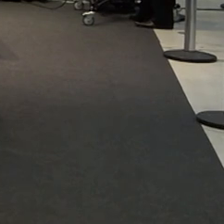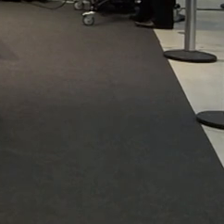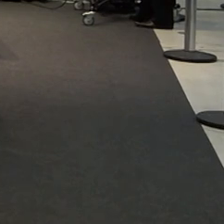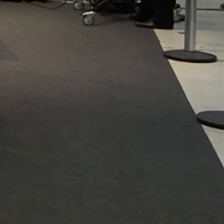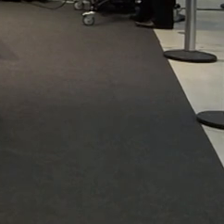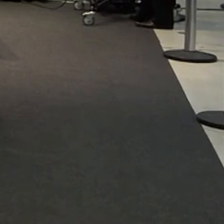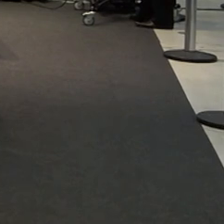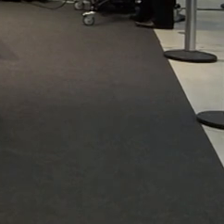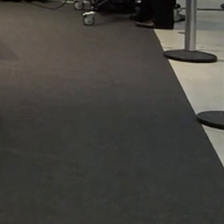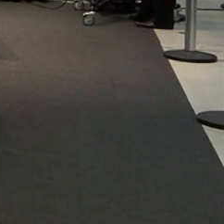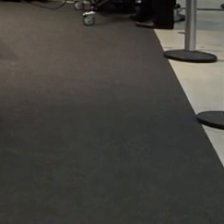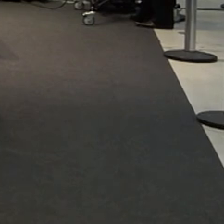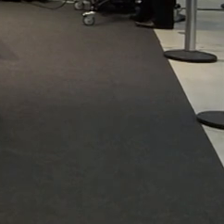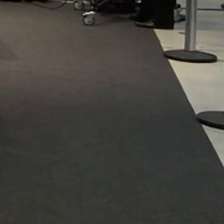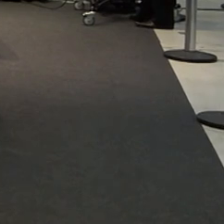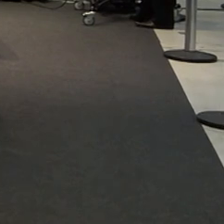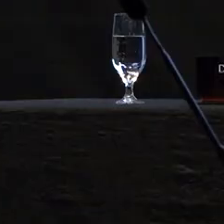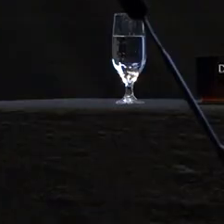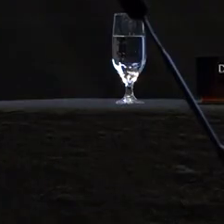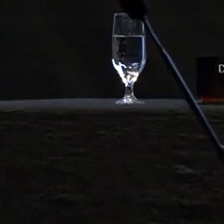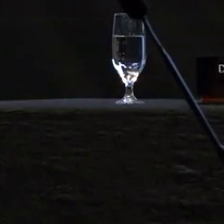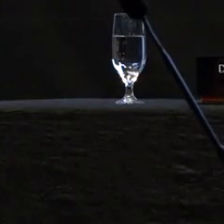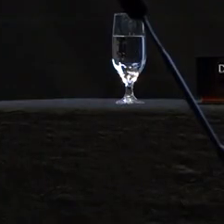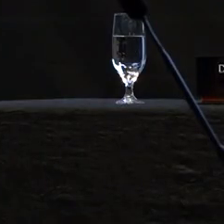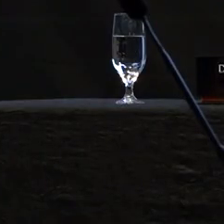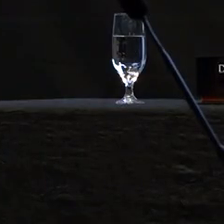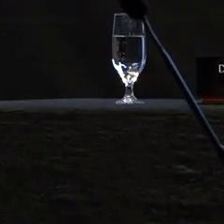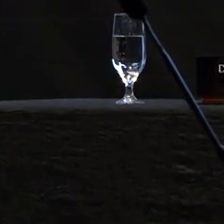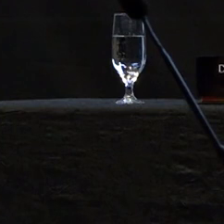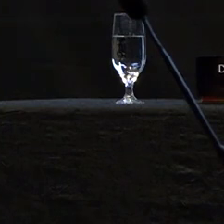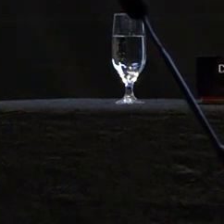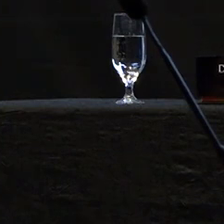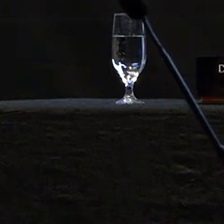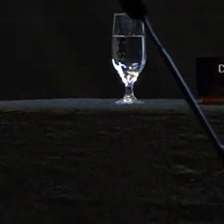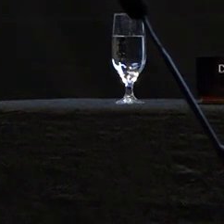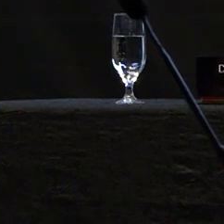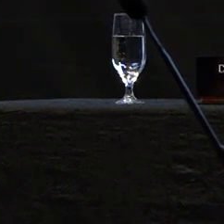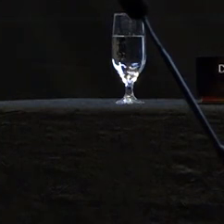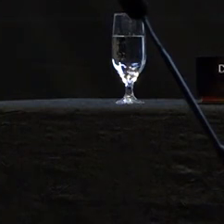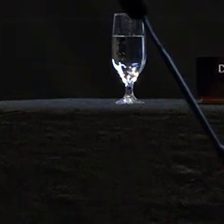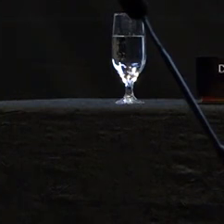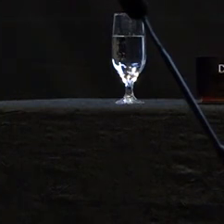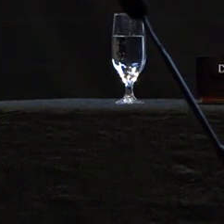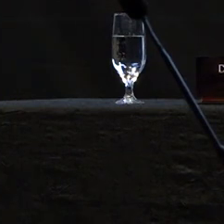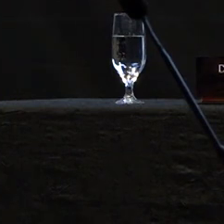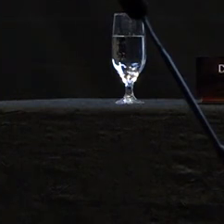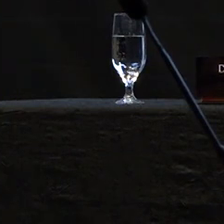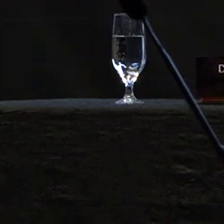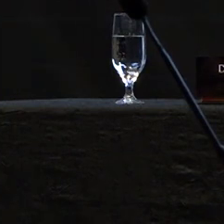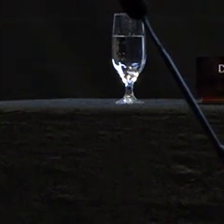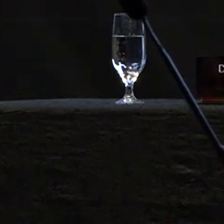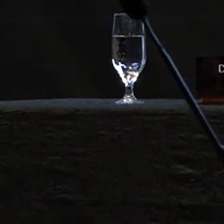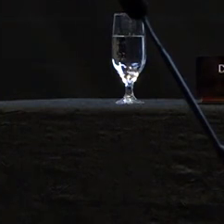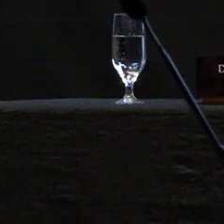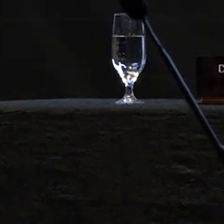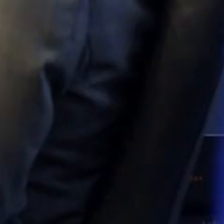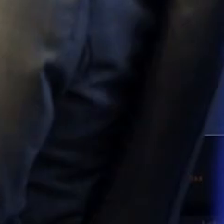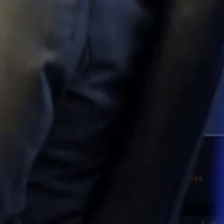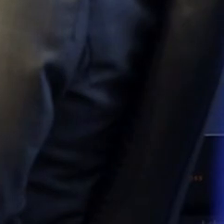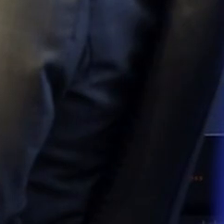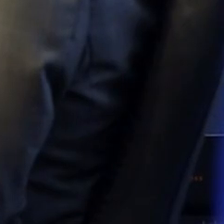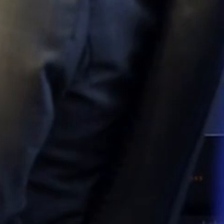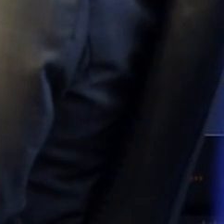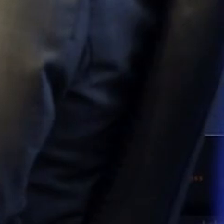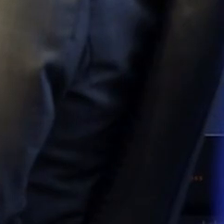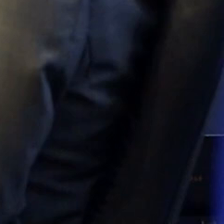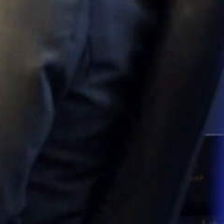entidades da sociedade civil. A primeira fala foi do presidente da Câmara de Vereadores, Diego Machado, do PSD, que elencou diversas demandas